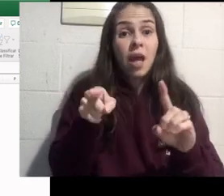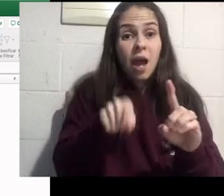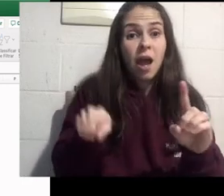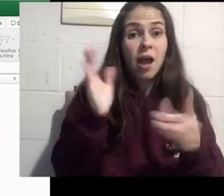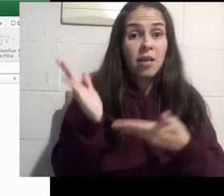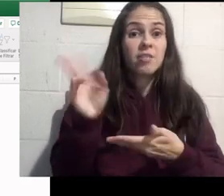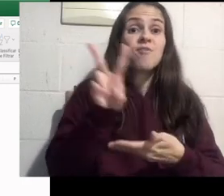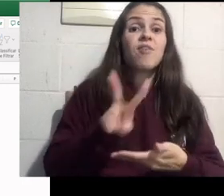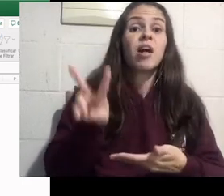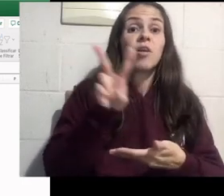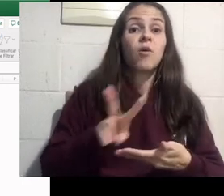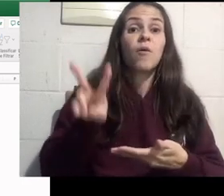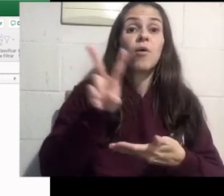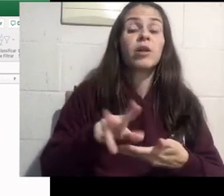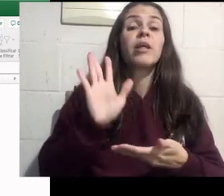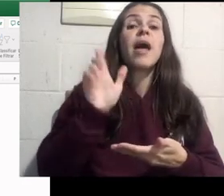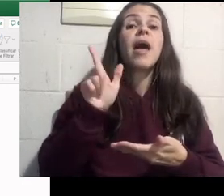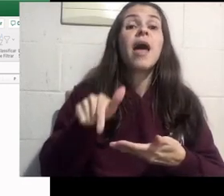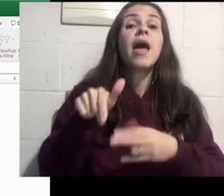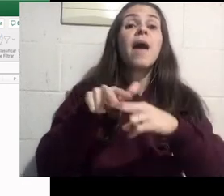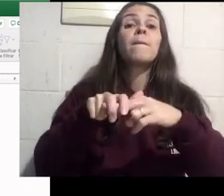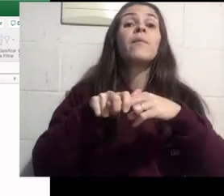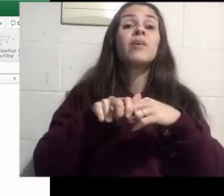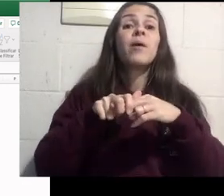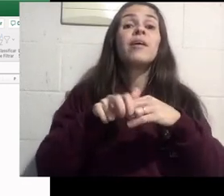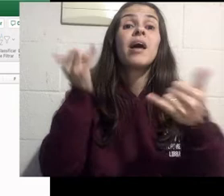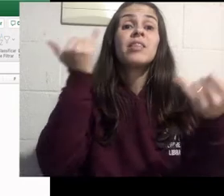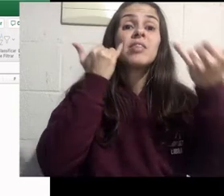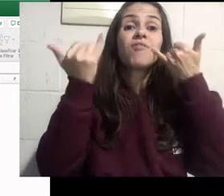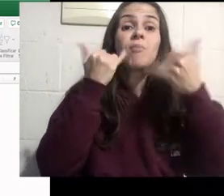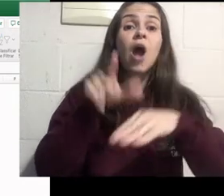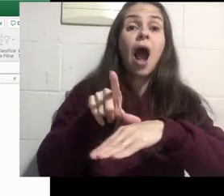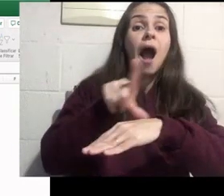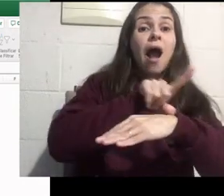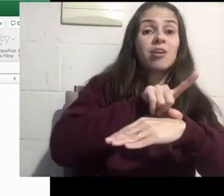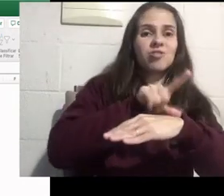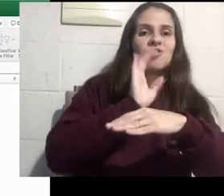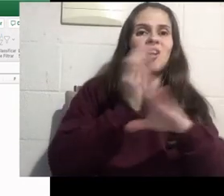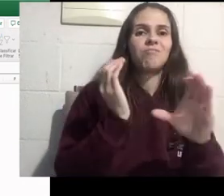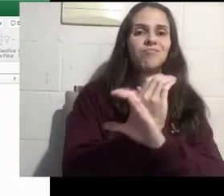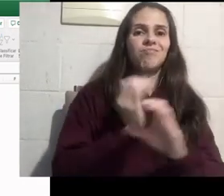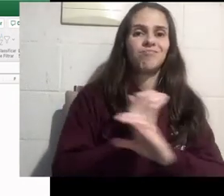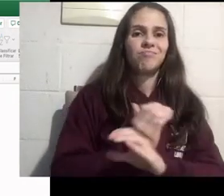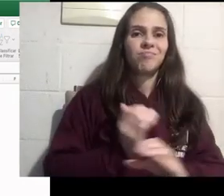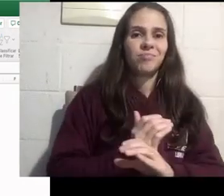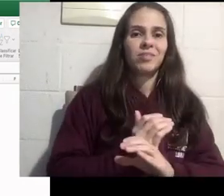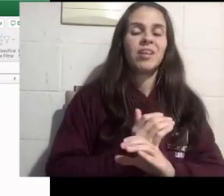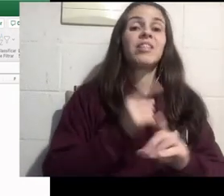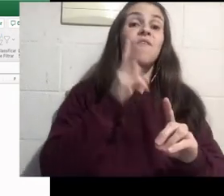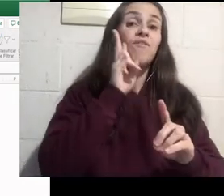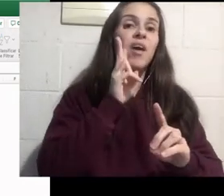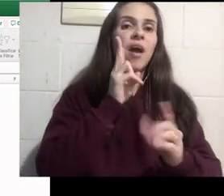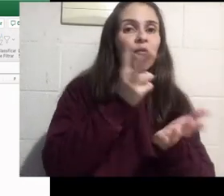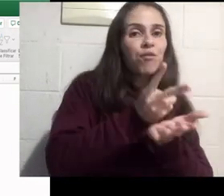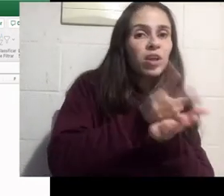esses valores que estão aqui, eles são provenientes de informações que foram preenchidas anteriormente. Então, quando nós completarmos